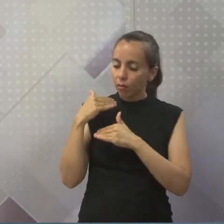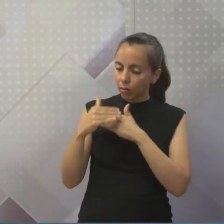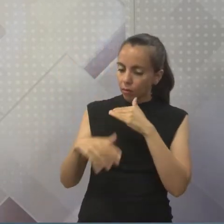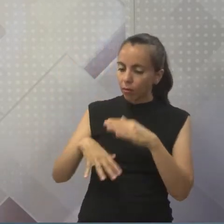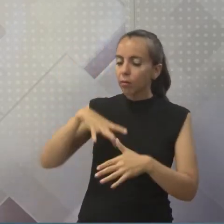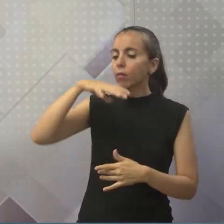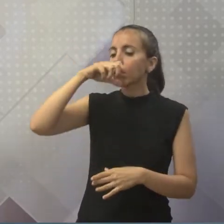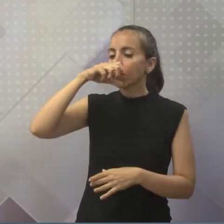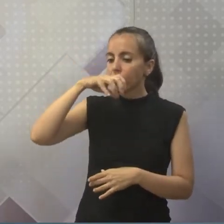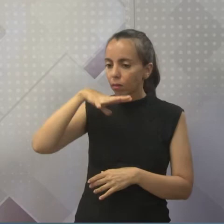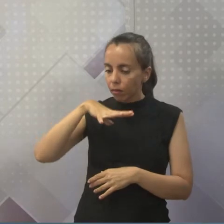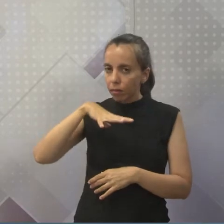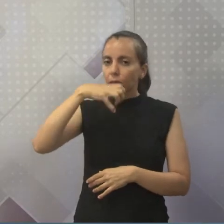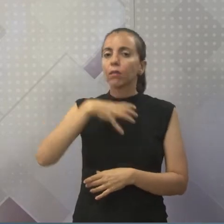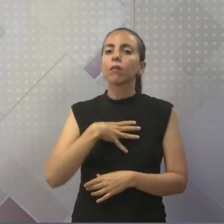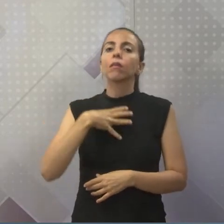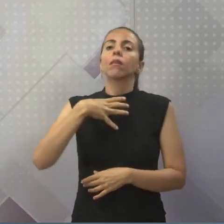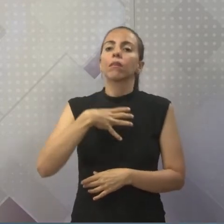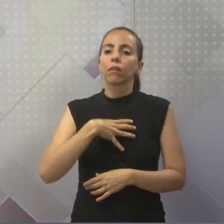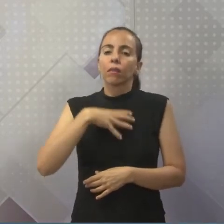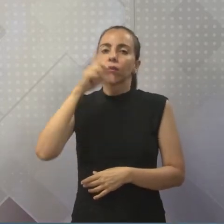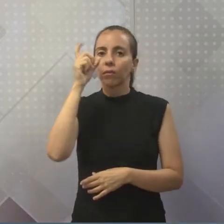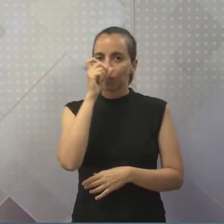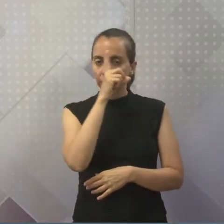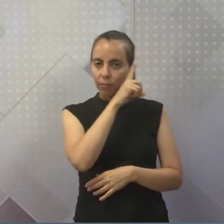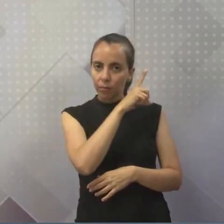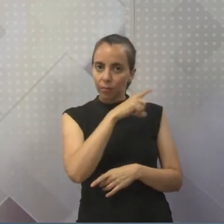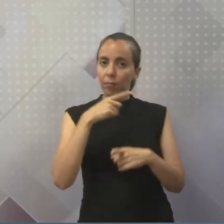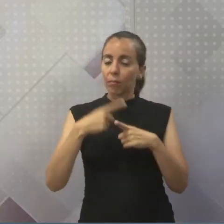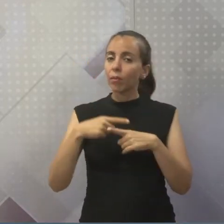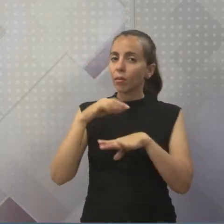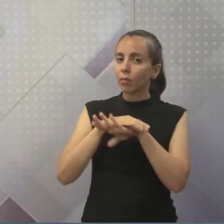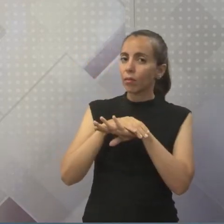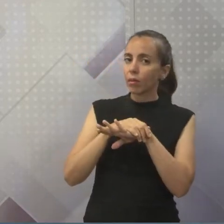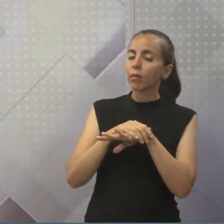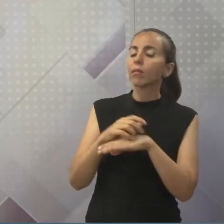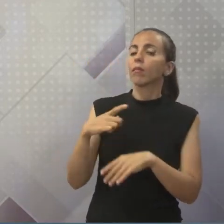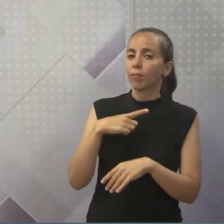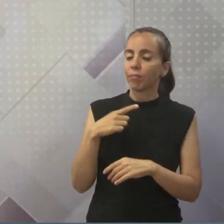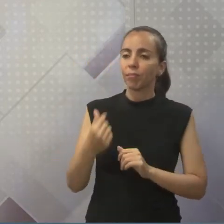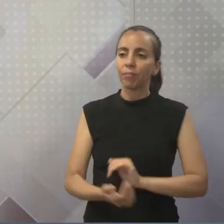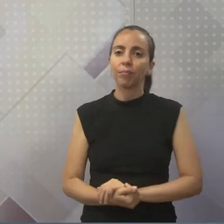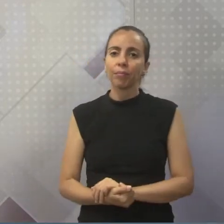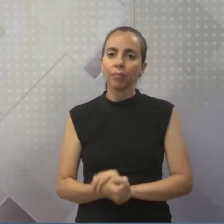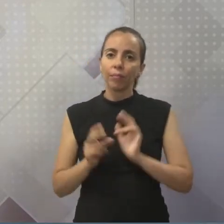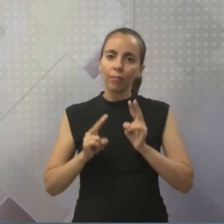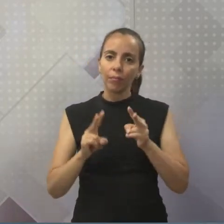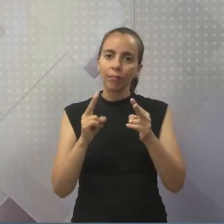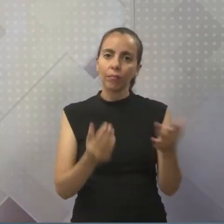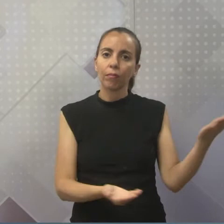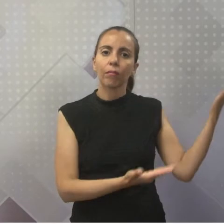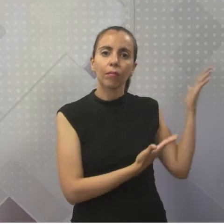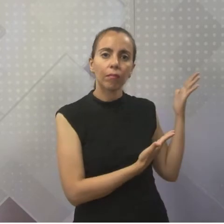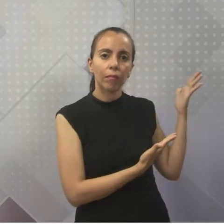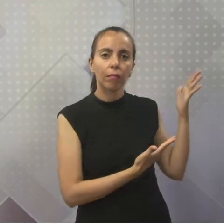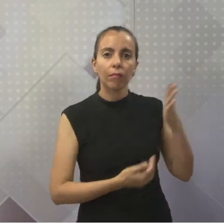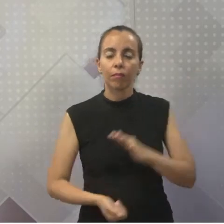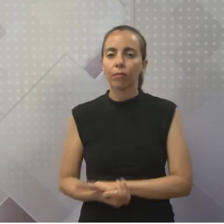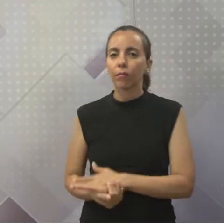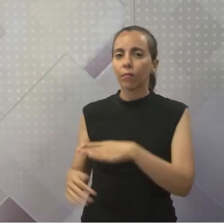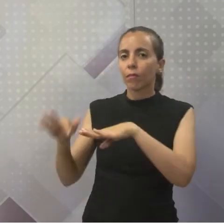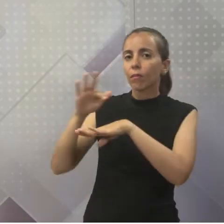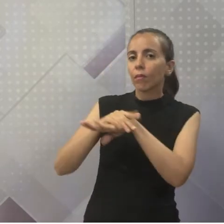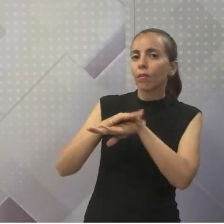de respirar. São doenças adquiridas, a silicose é uma delas. Segue aqui comigo, gente.